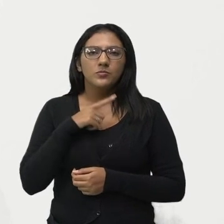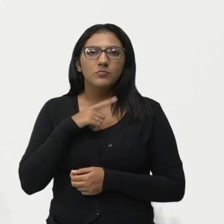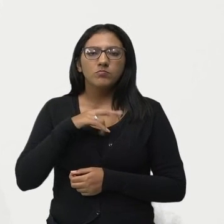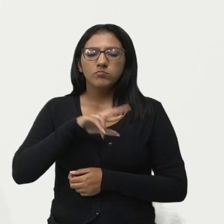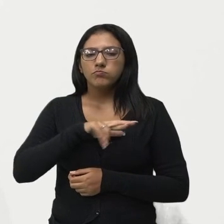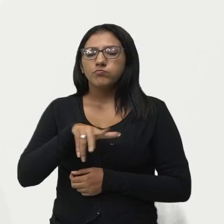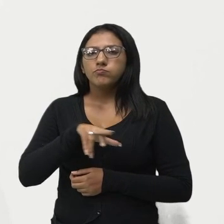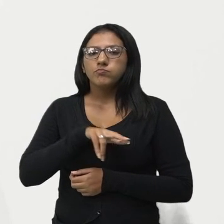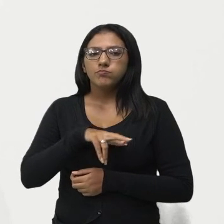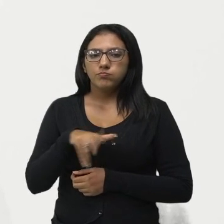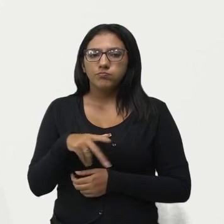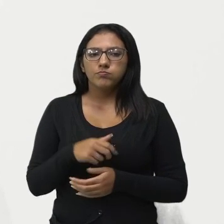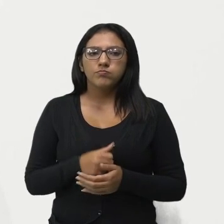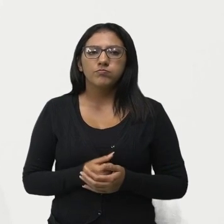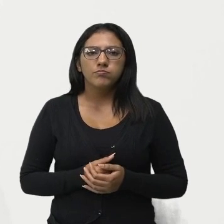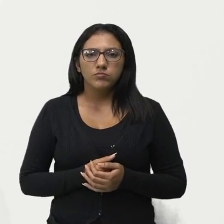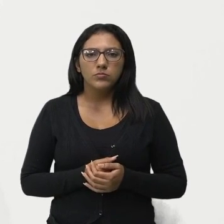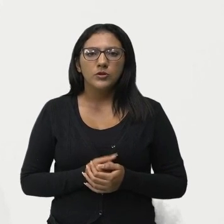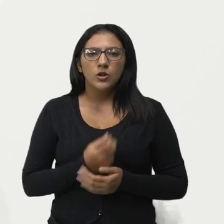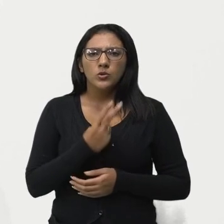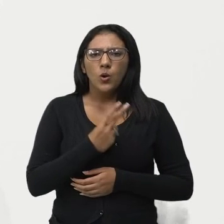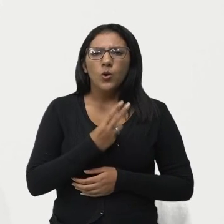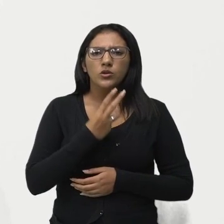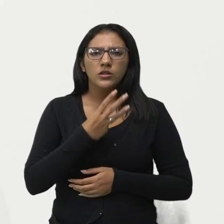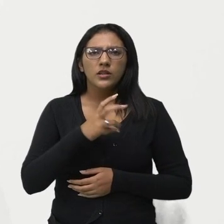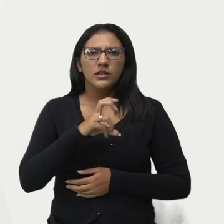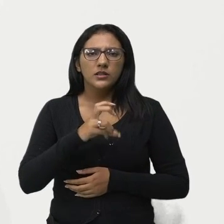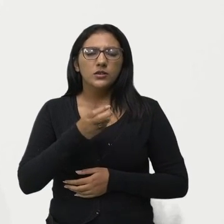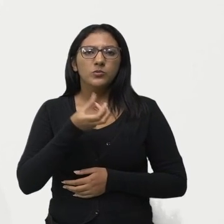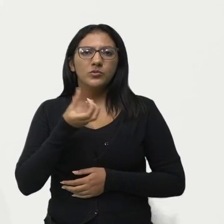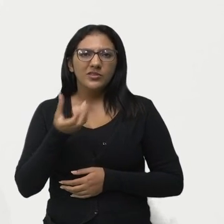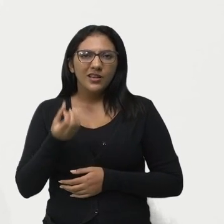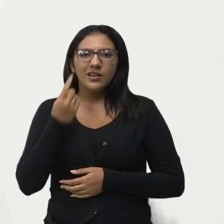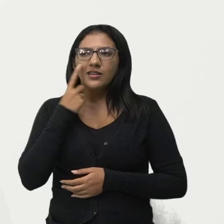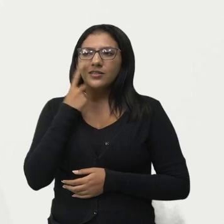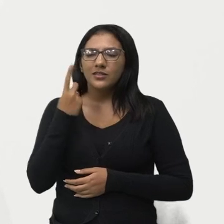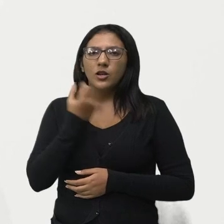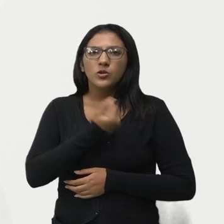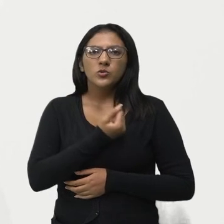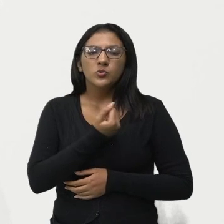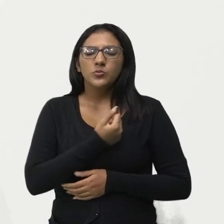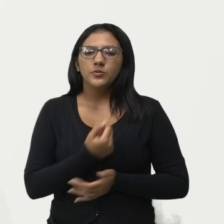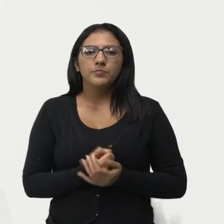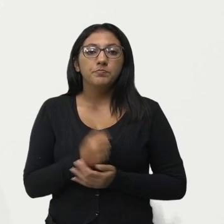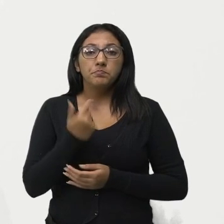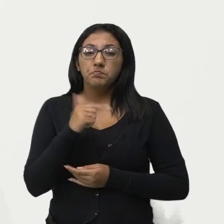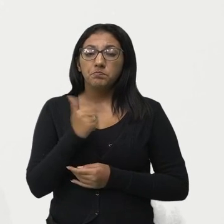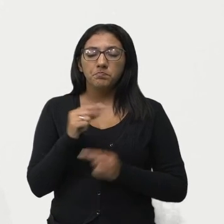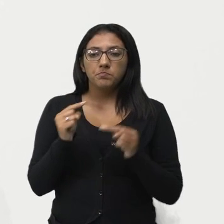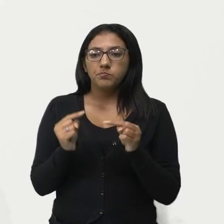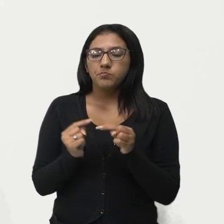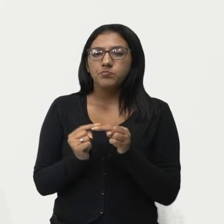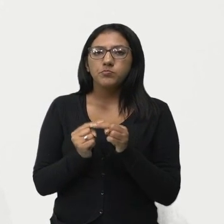né? 2, 3, 5 e 6, eles não são